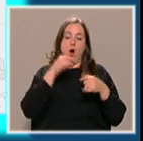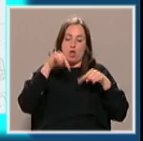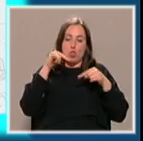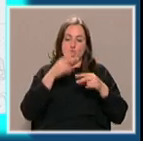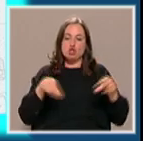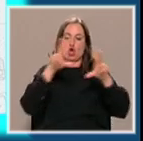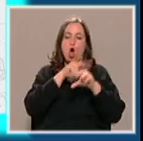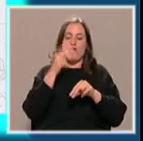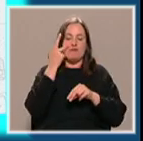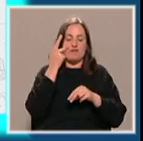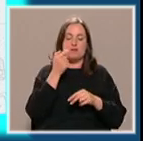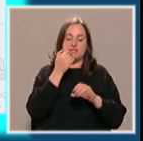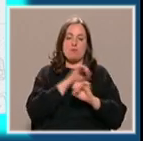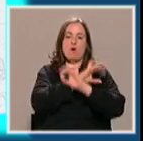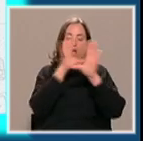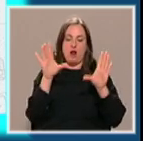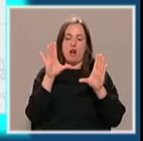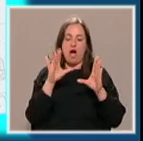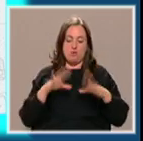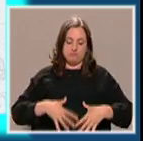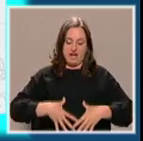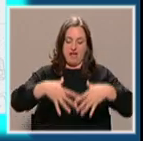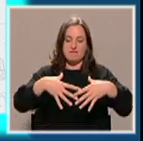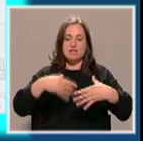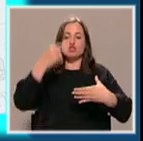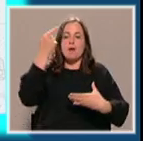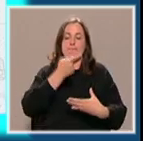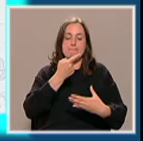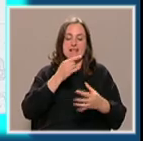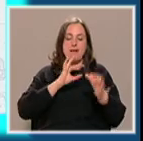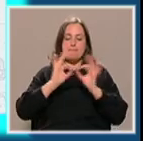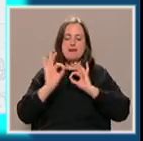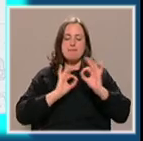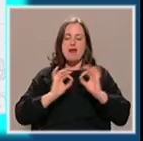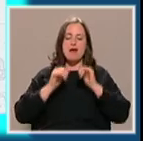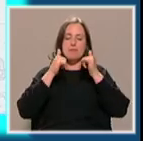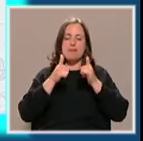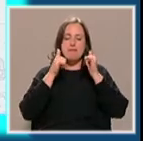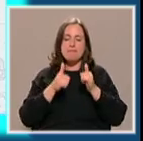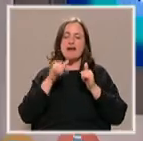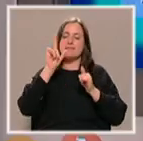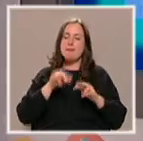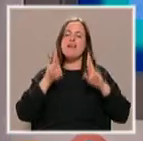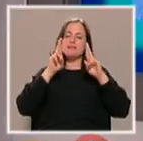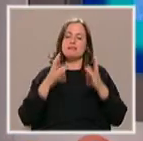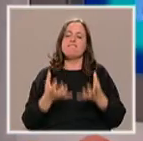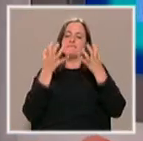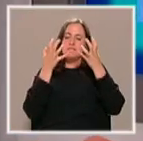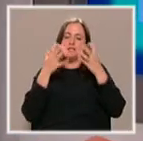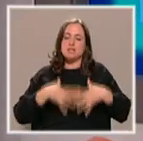nova vida, conseguimos perceber que uma gravidez deve ser devidamente planeada e desejada. E é face